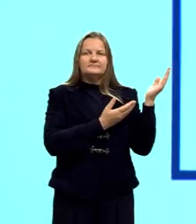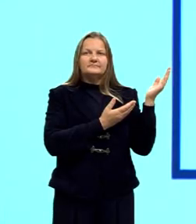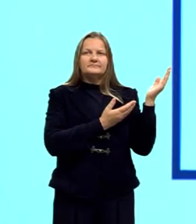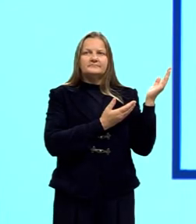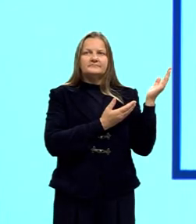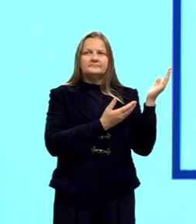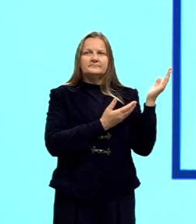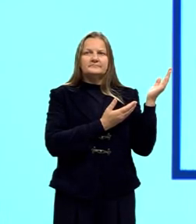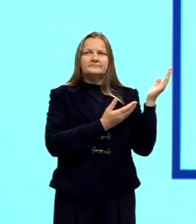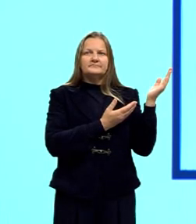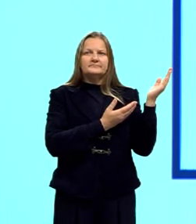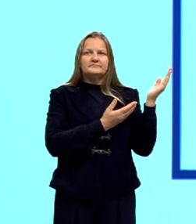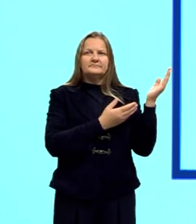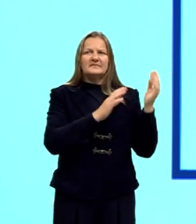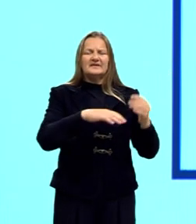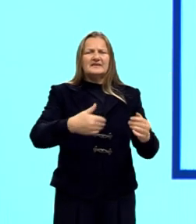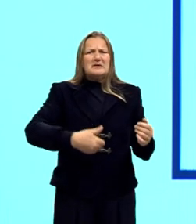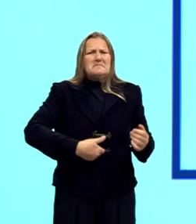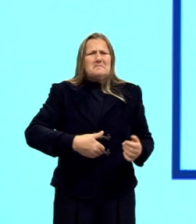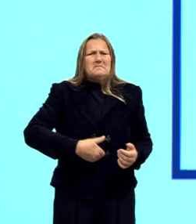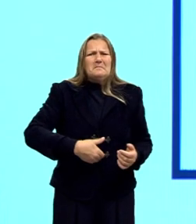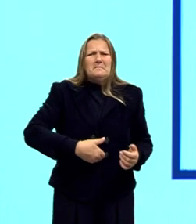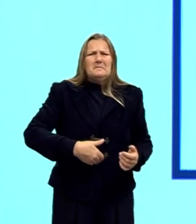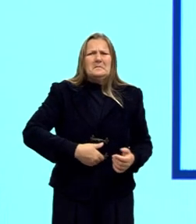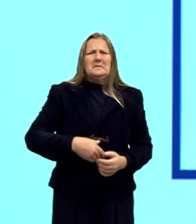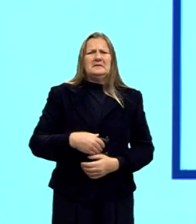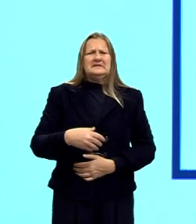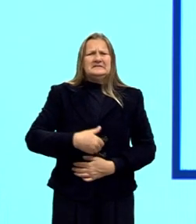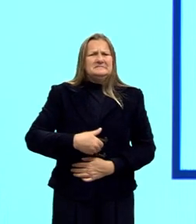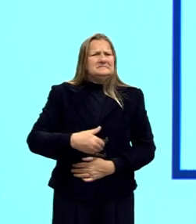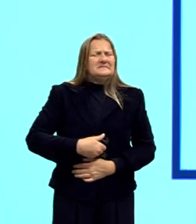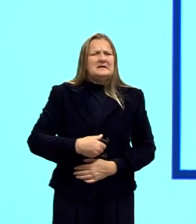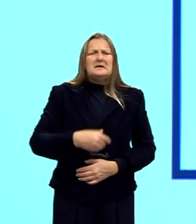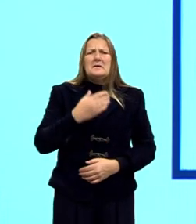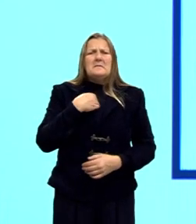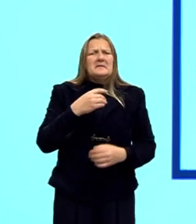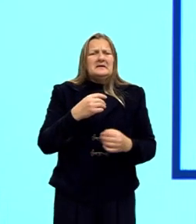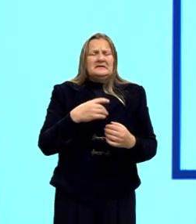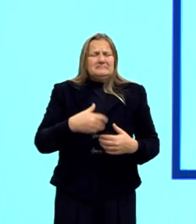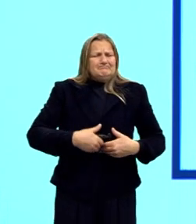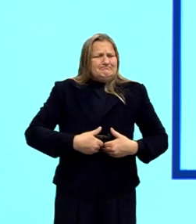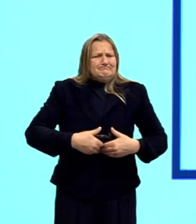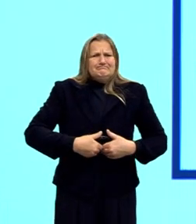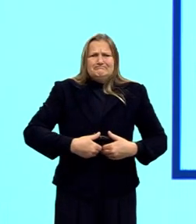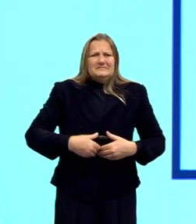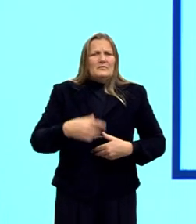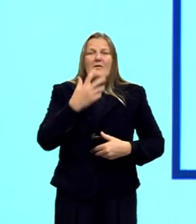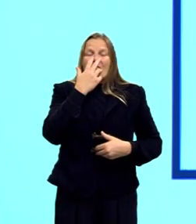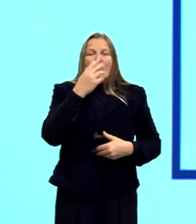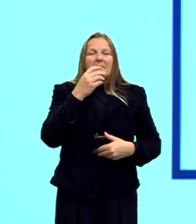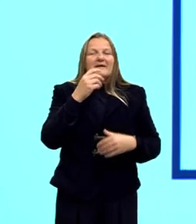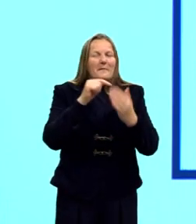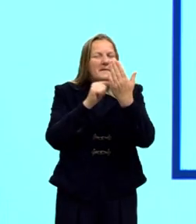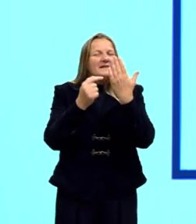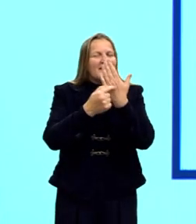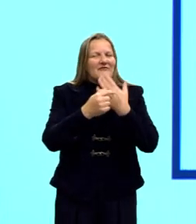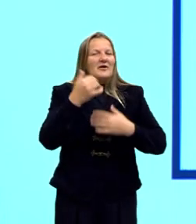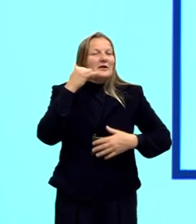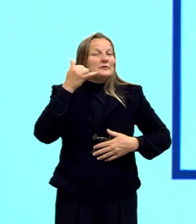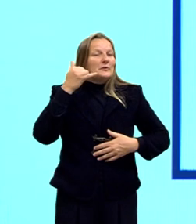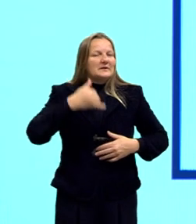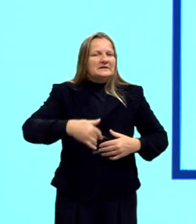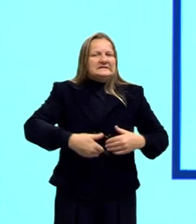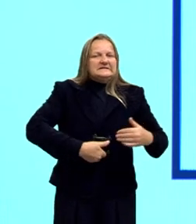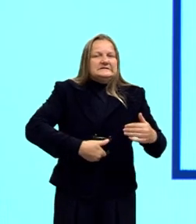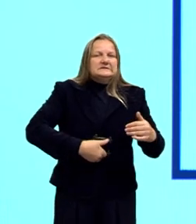né passando fome e fala que ela chorando isso né minha fome está tocando aquele acesso inclusive alimentação não é